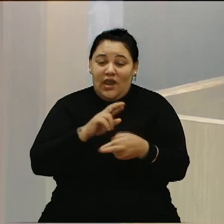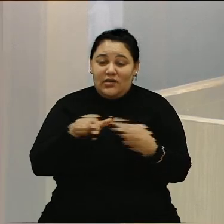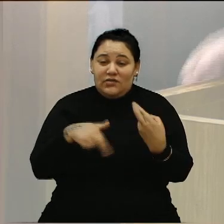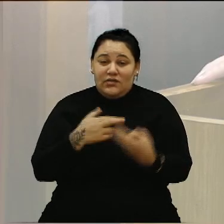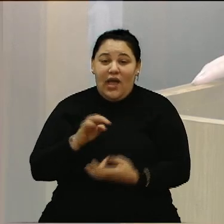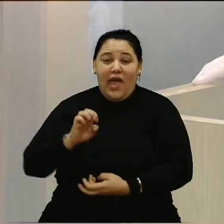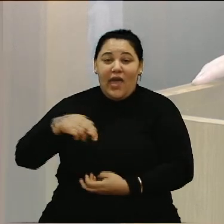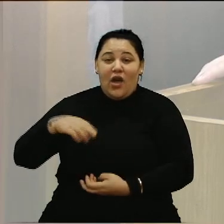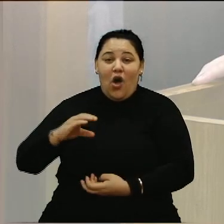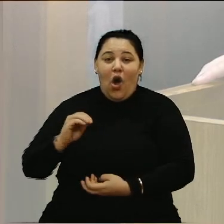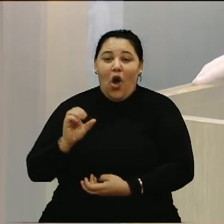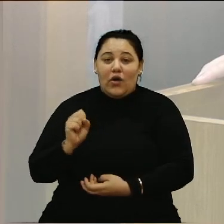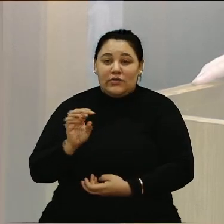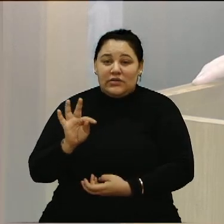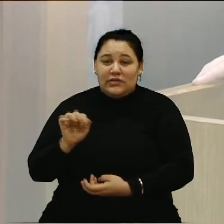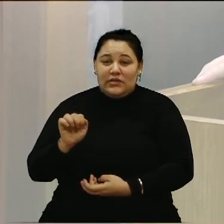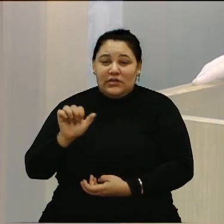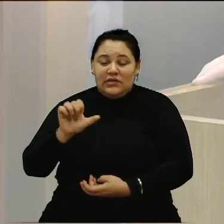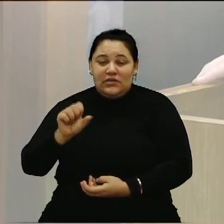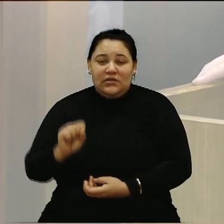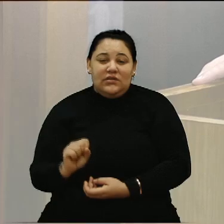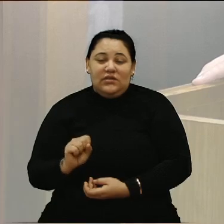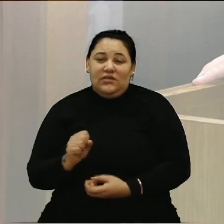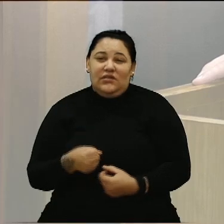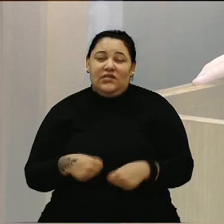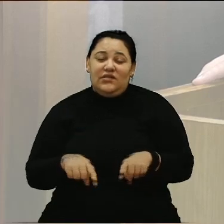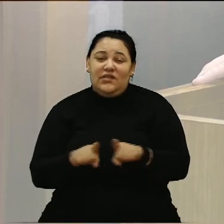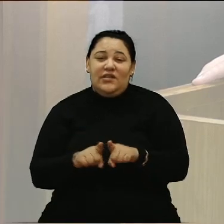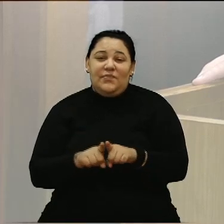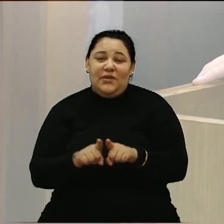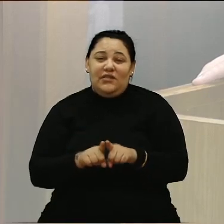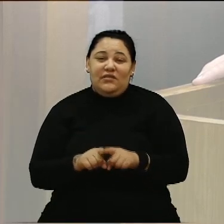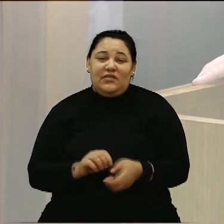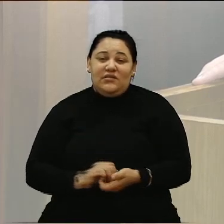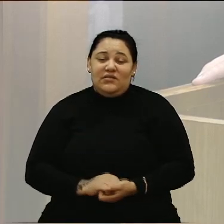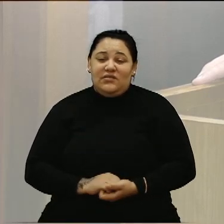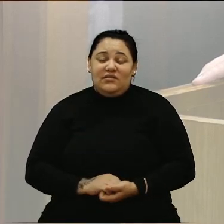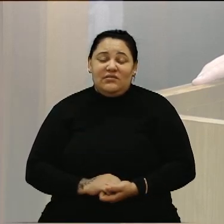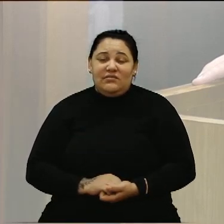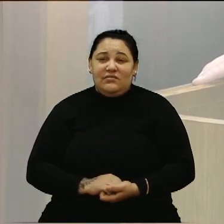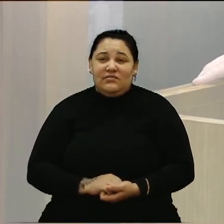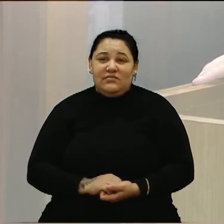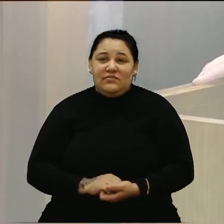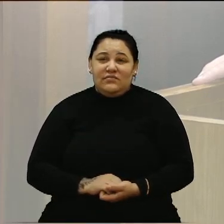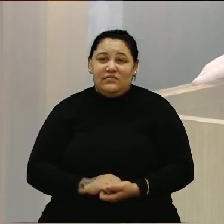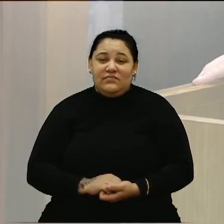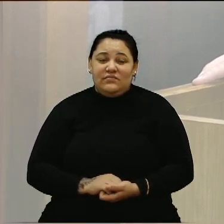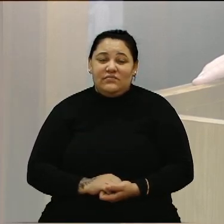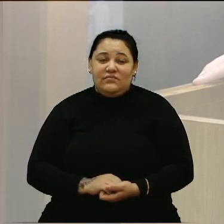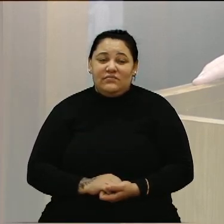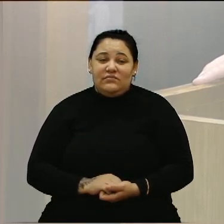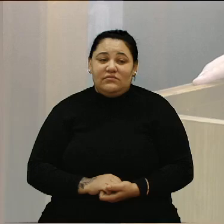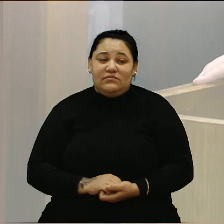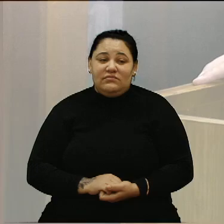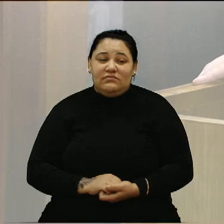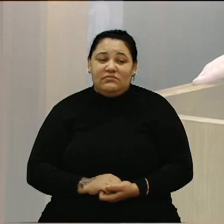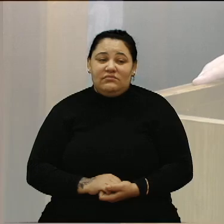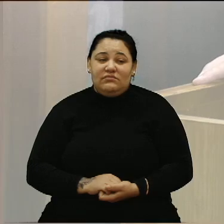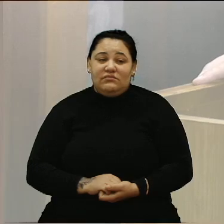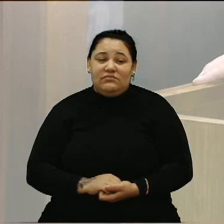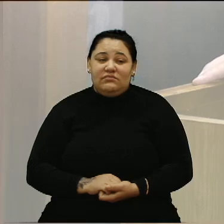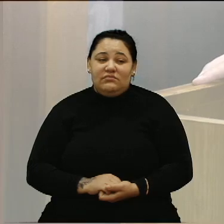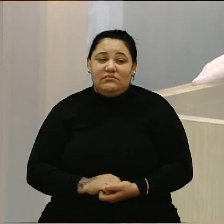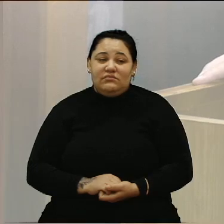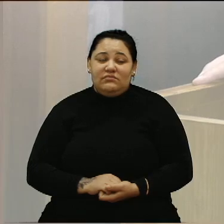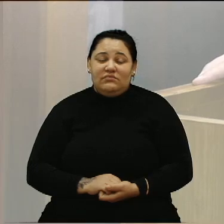das encostas dos nossos municípios da Serra. Então esse é um tema crucial